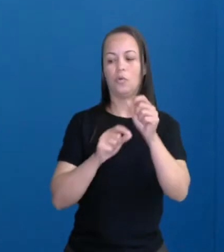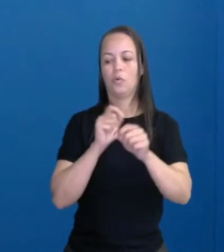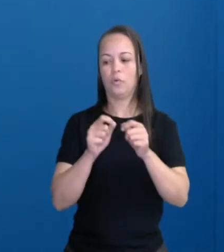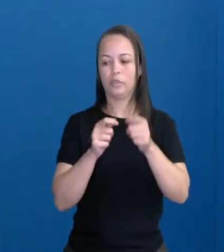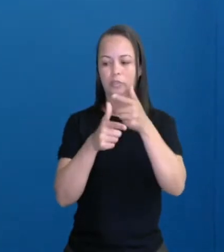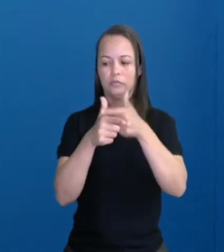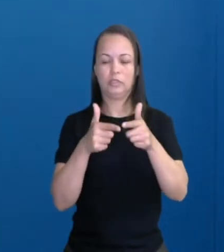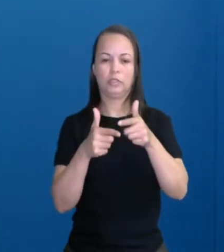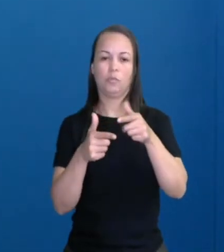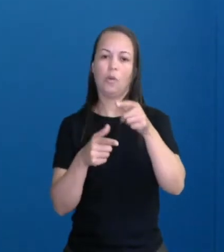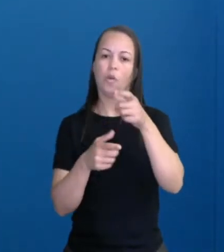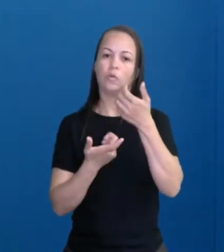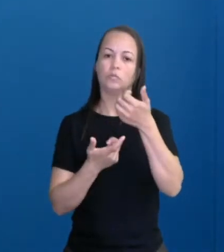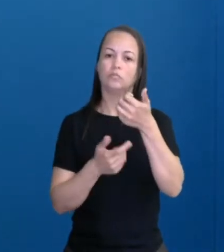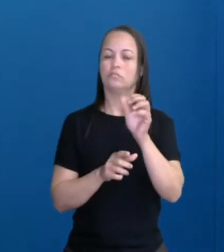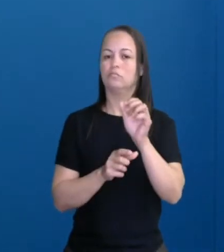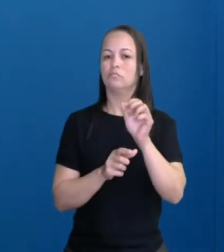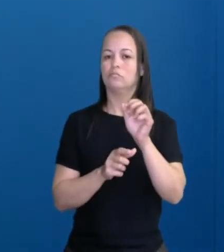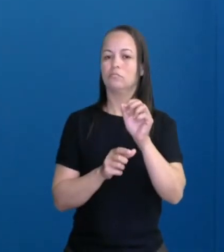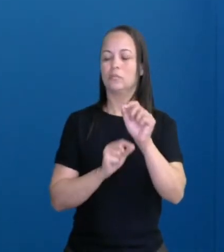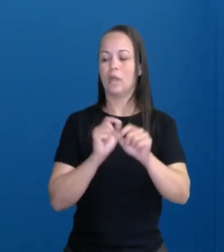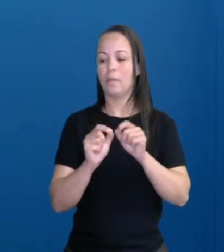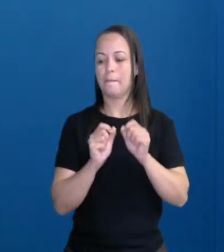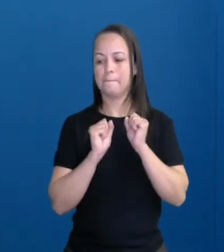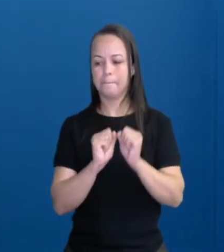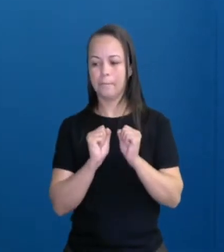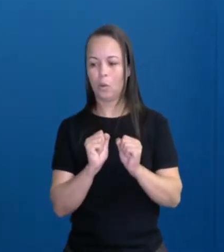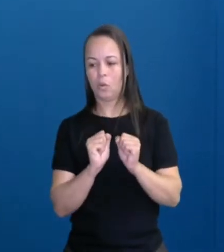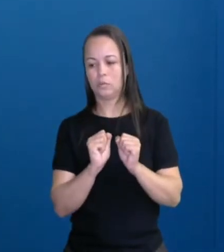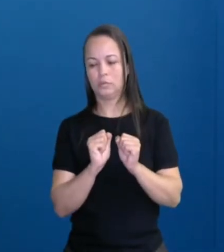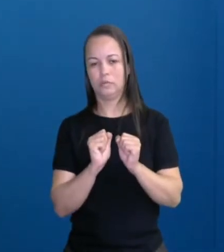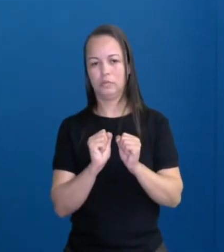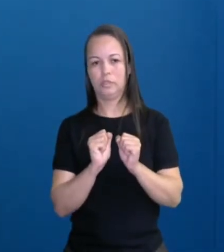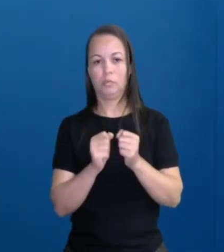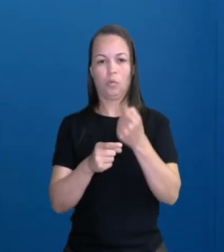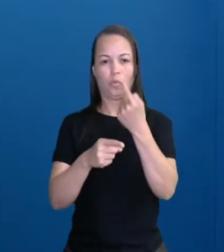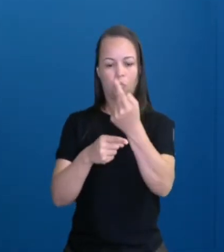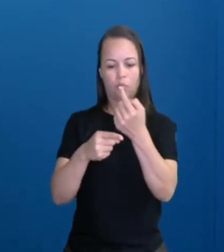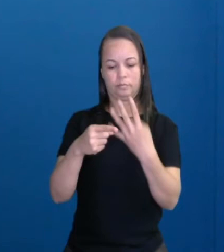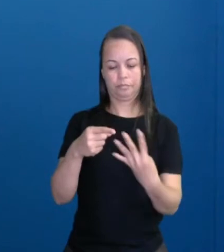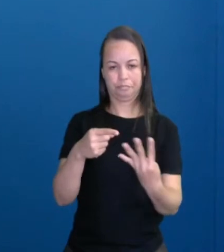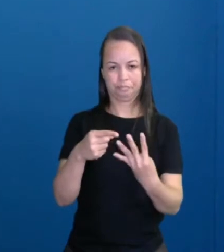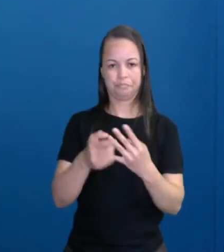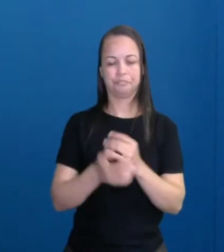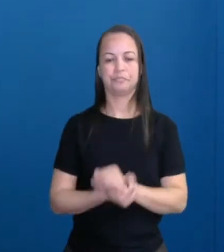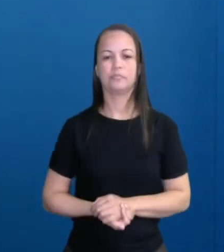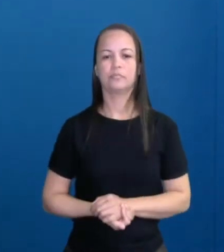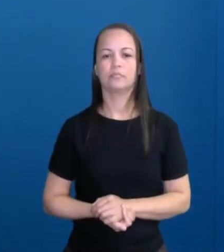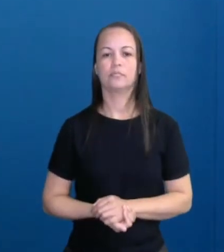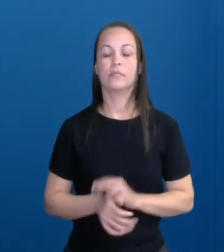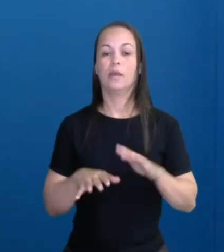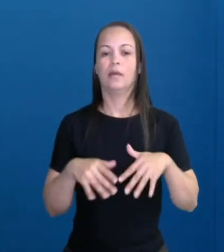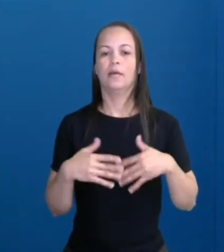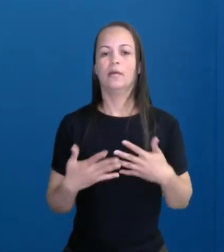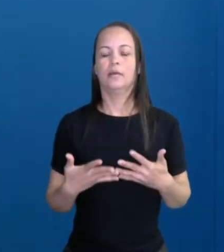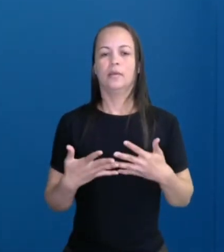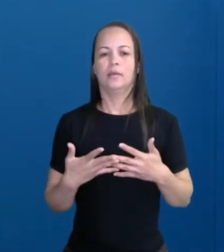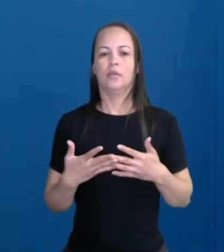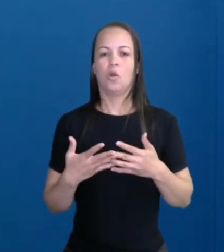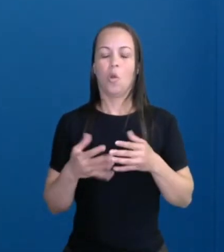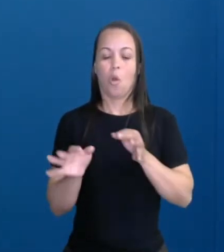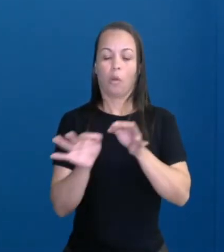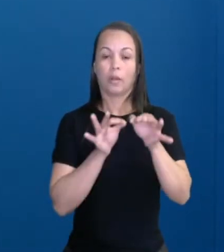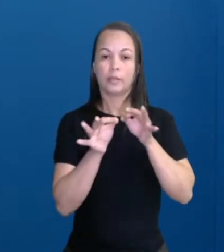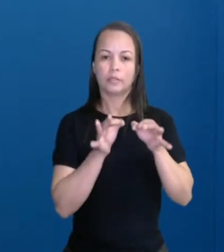fração bem grande, nós iremos trabalhar com a fração 1/4, ok? E aí, montada